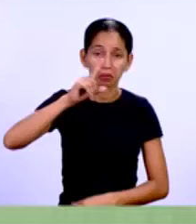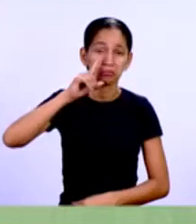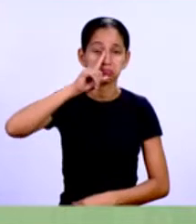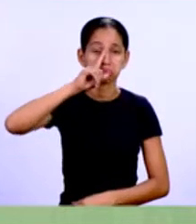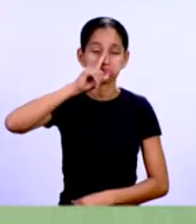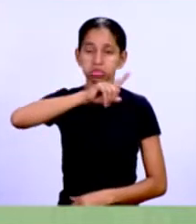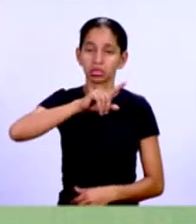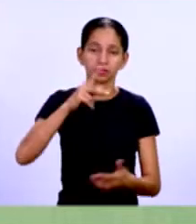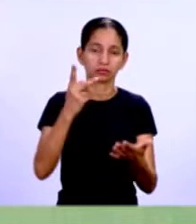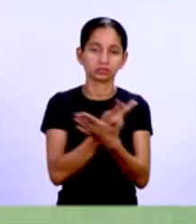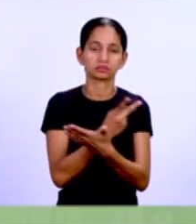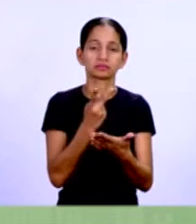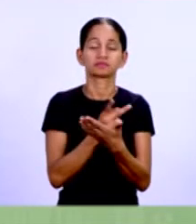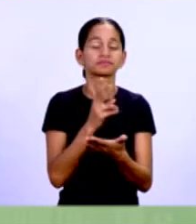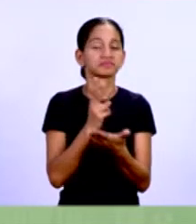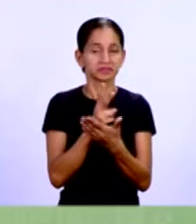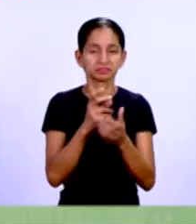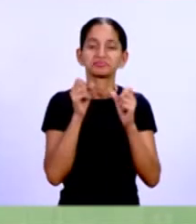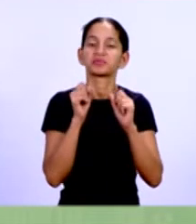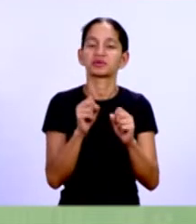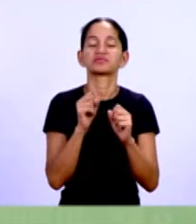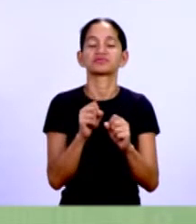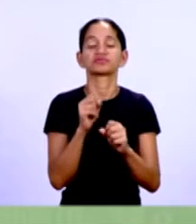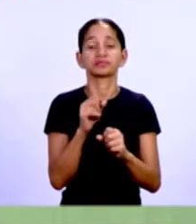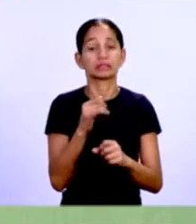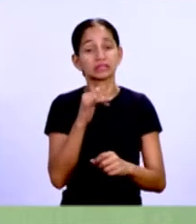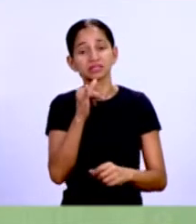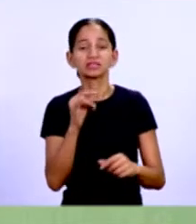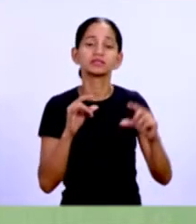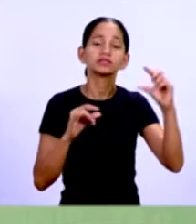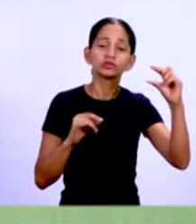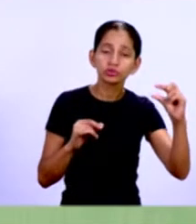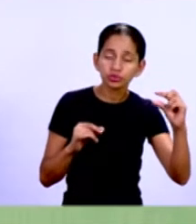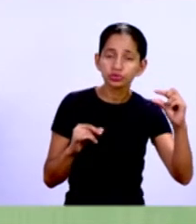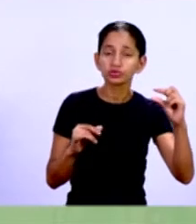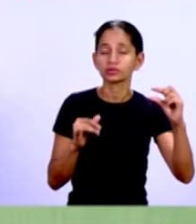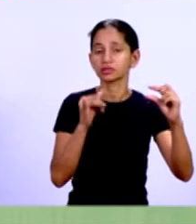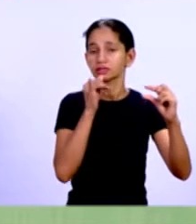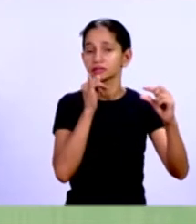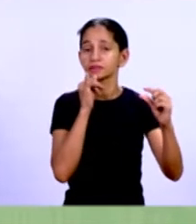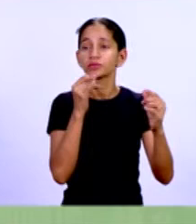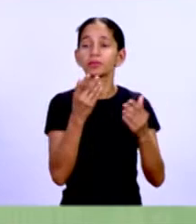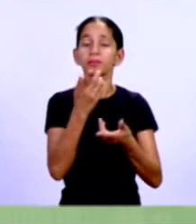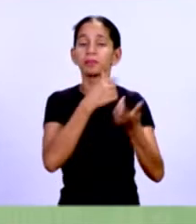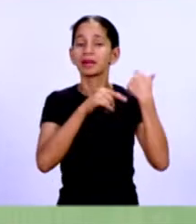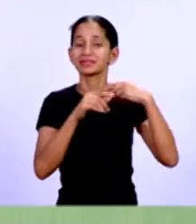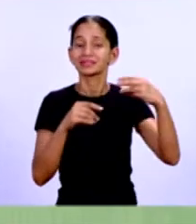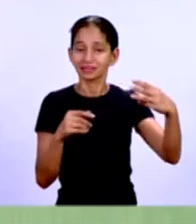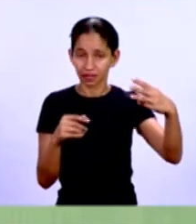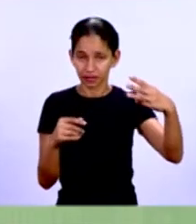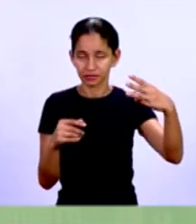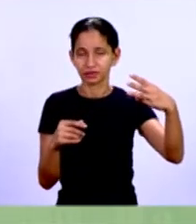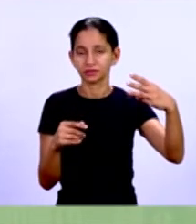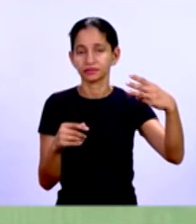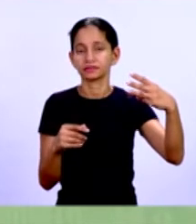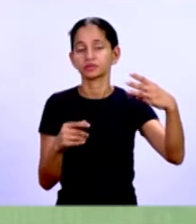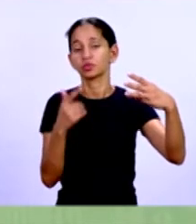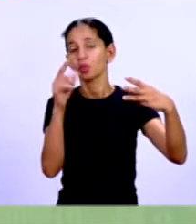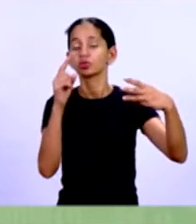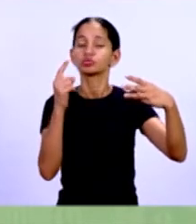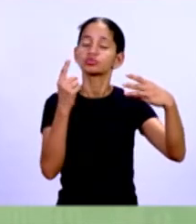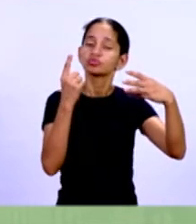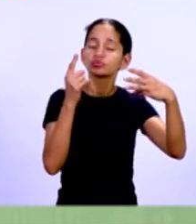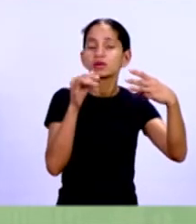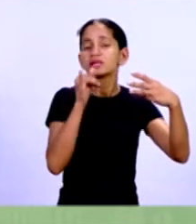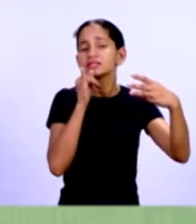o melhor dos mundos seria se você tivesse um impacto bastante baixo, que é esse aqui que a gente atribui o valor 3, e